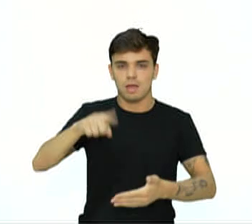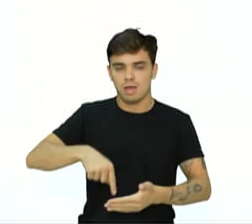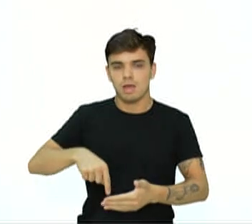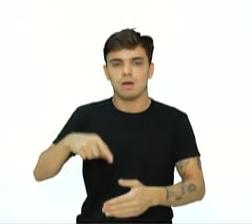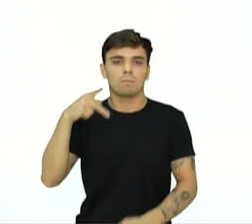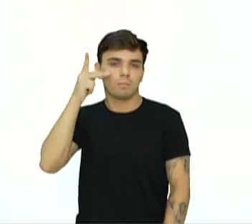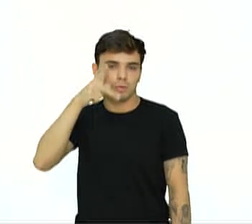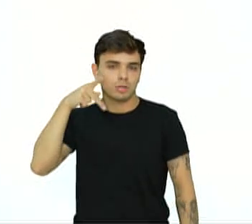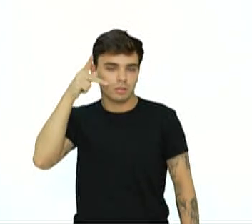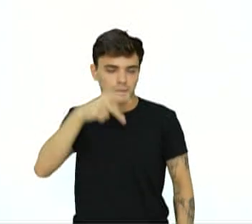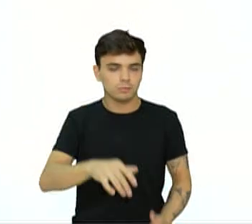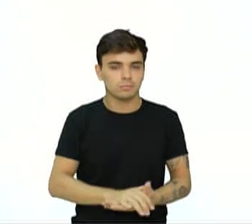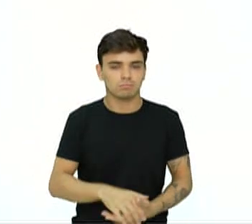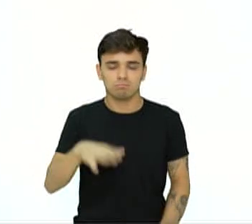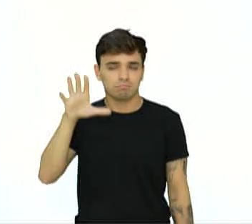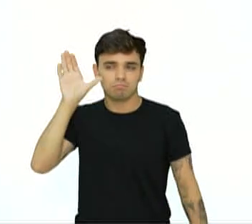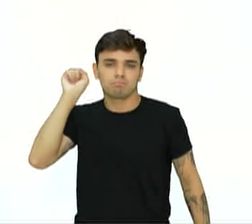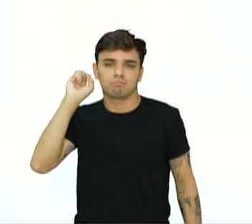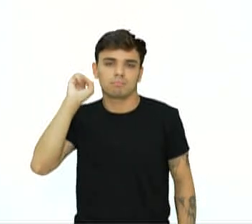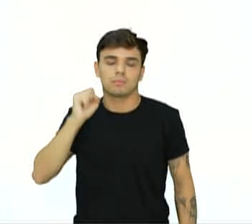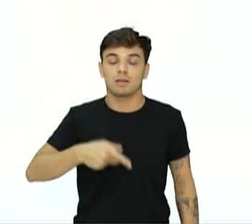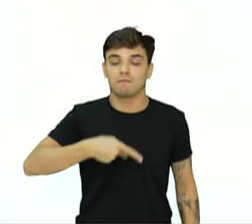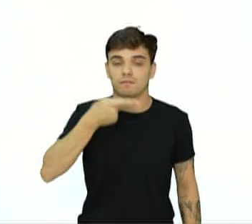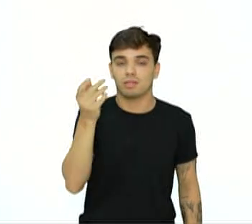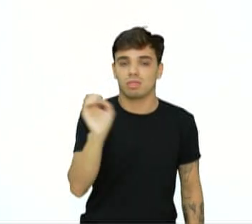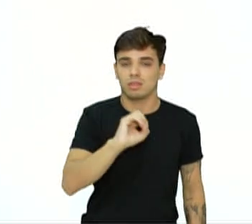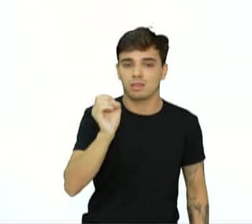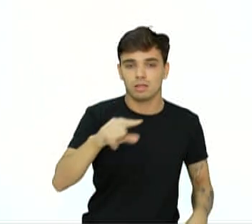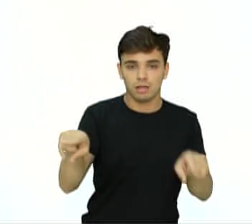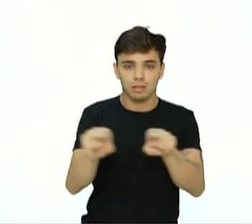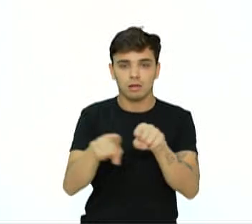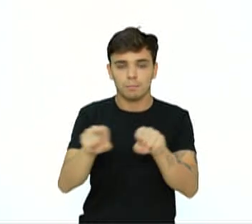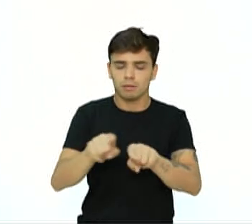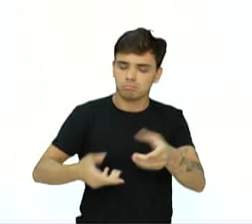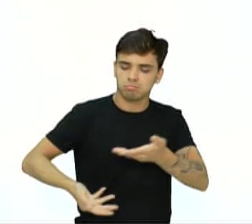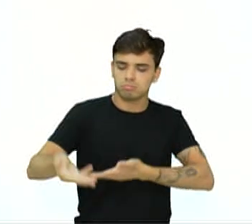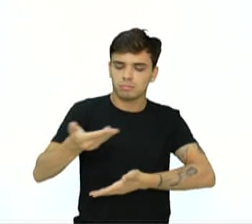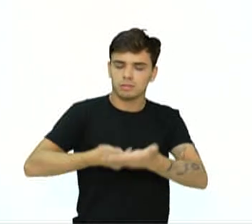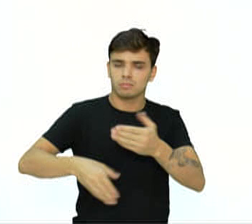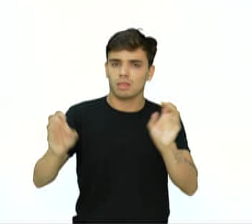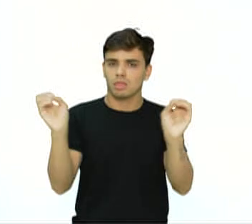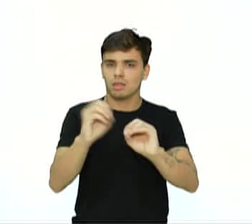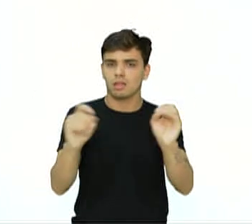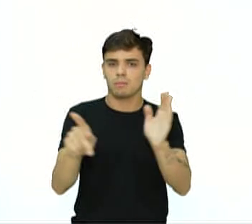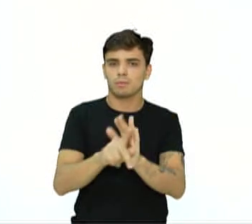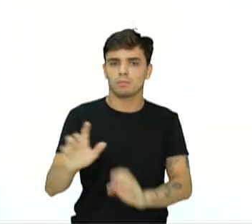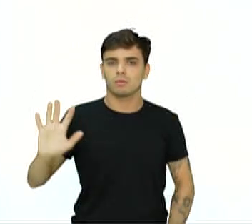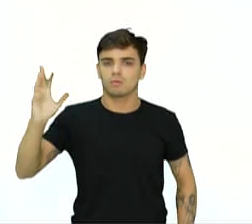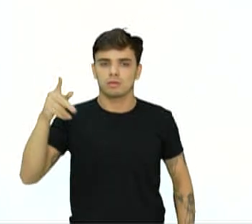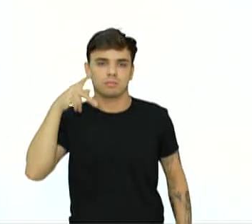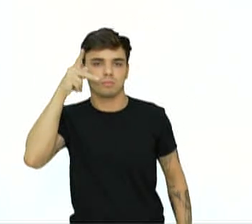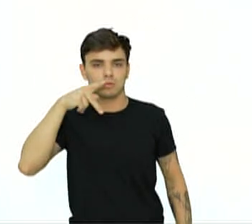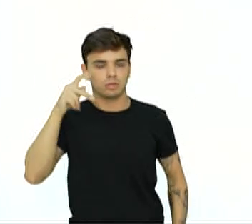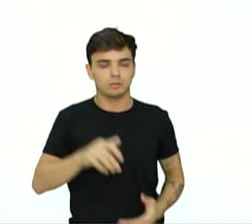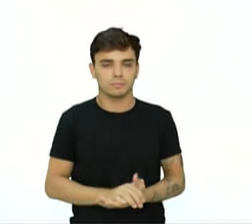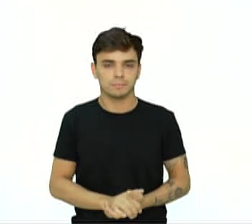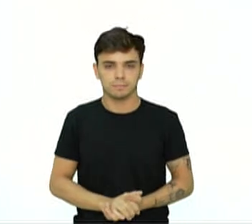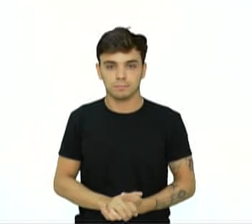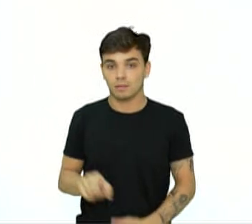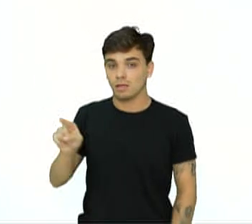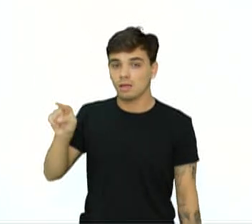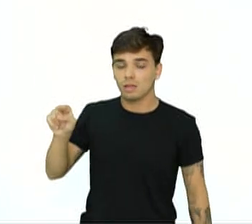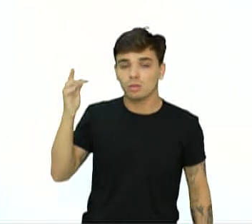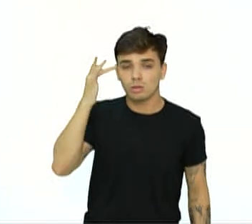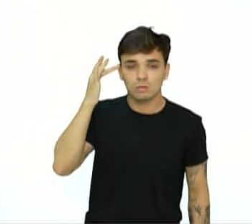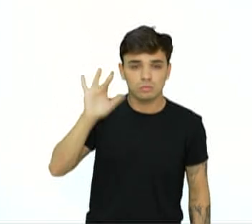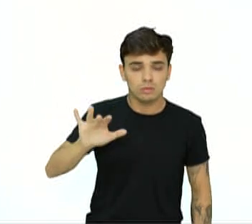político. Ele não ouve, não fala, nem participa dos acontecimentos políticos. Ele não sabe